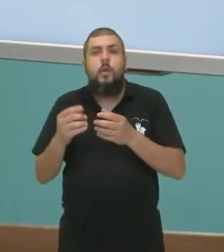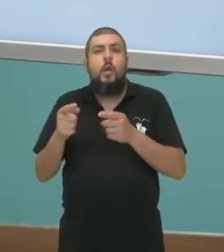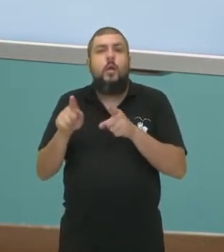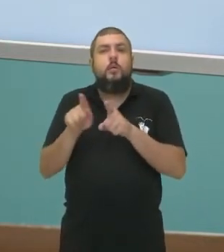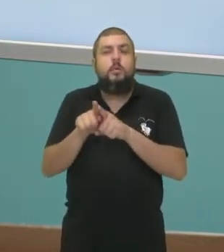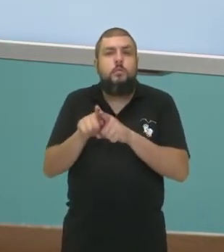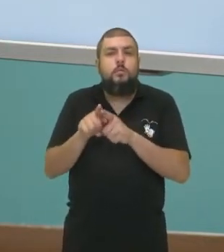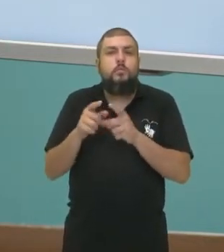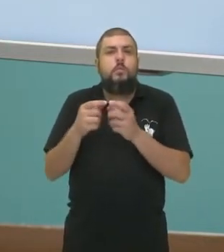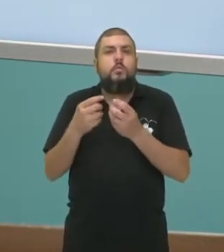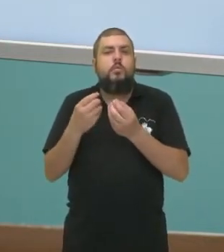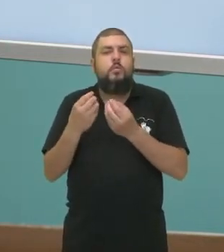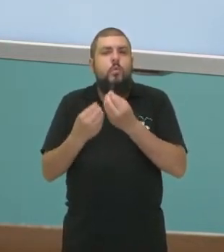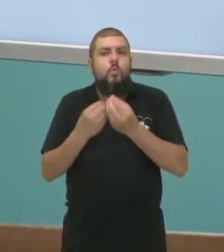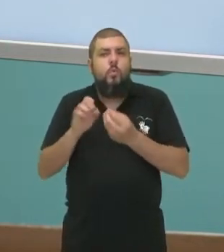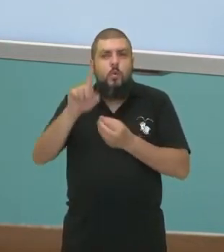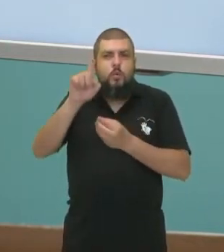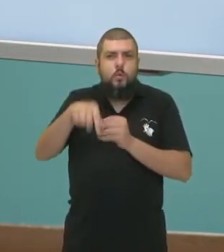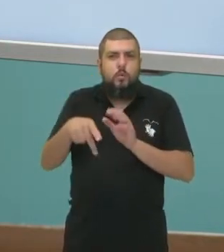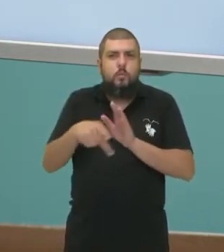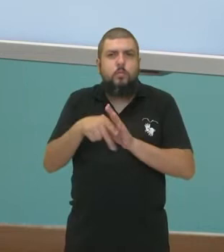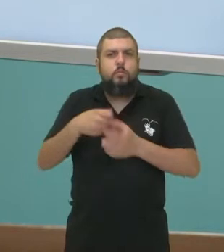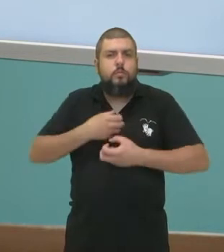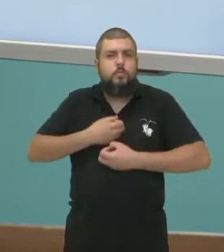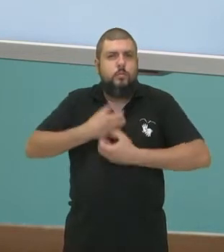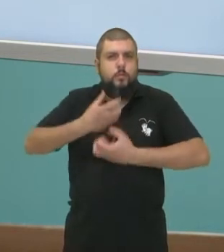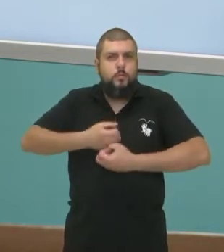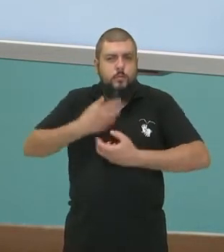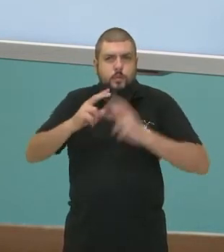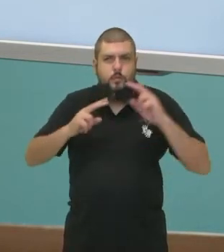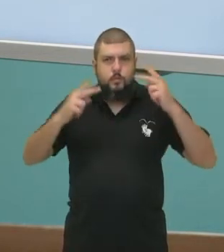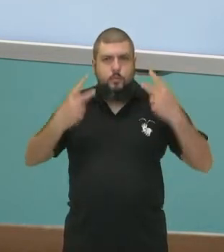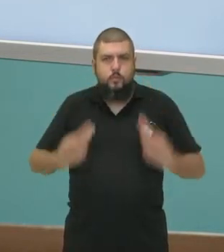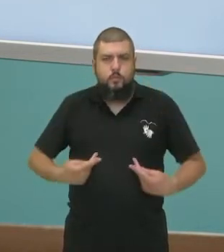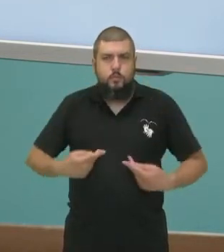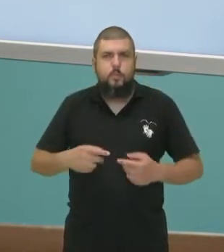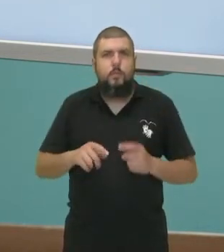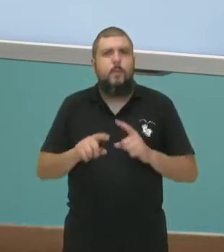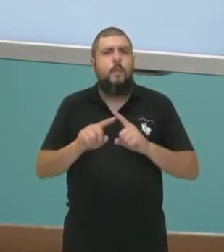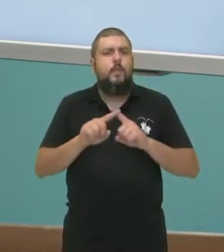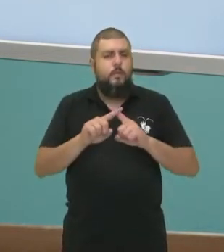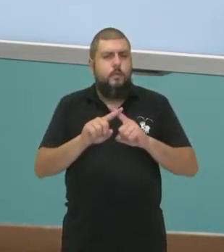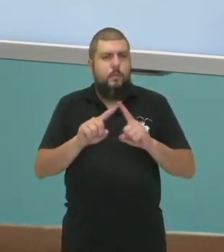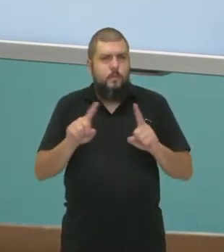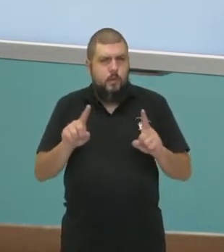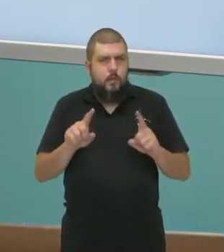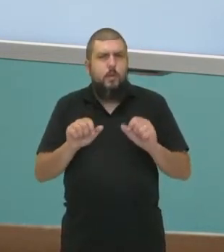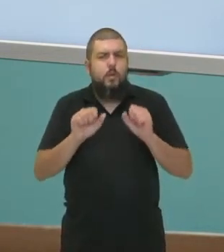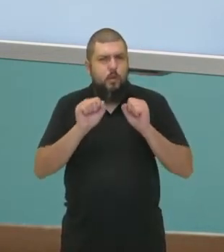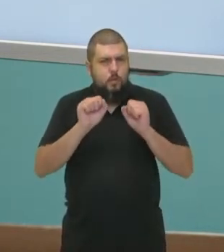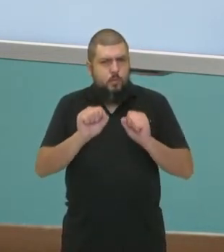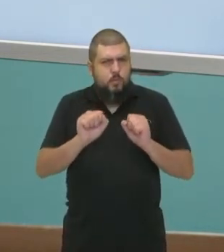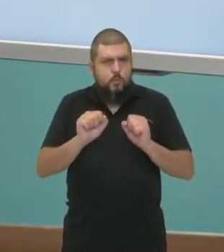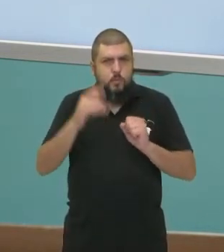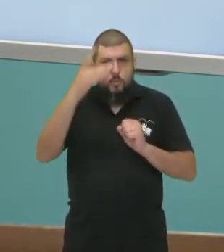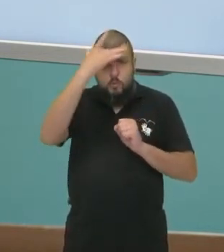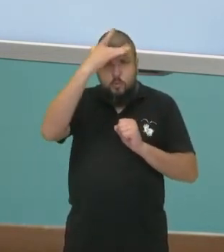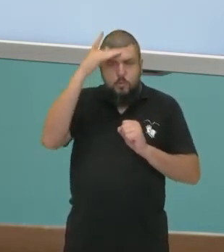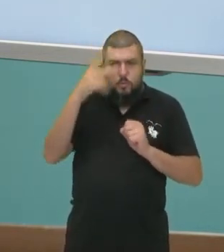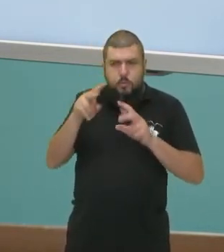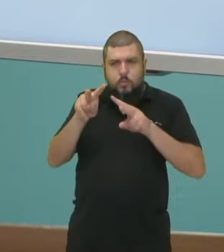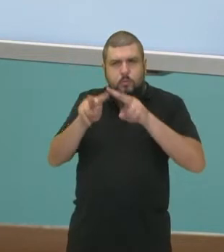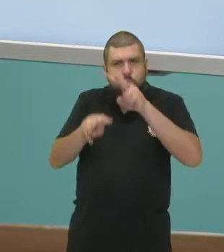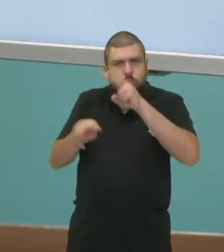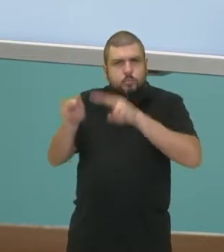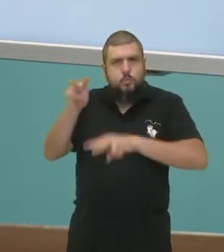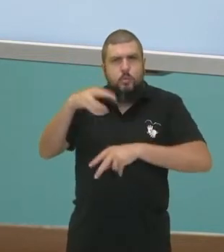uma forma de expressão humana. Mas parem para pensar um pouquinho. A gente pode avaliar uma pessoa unicamente,